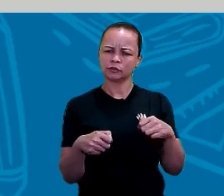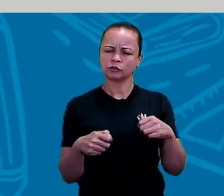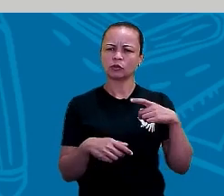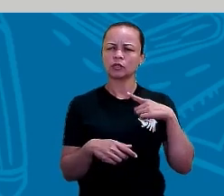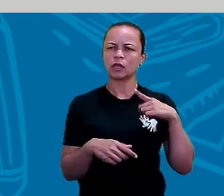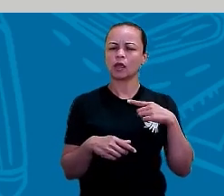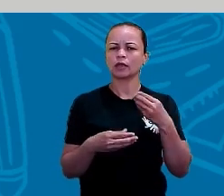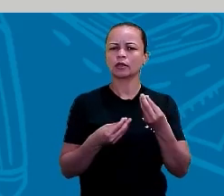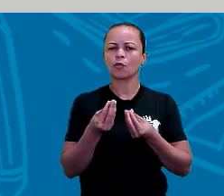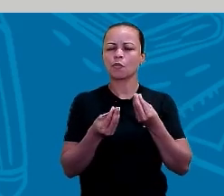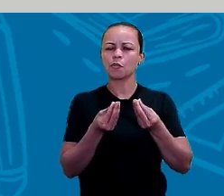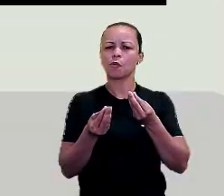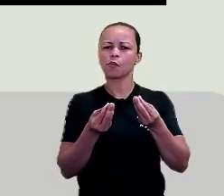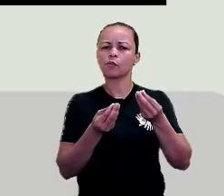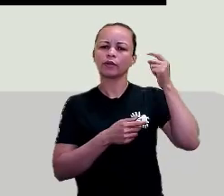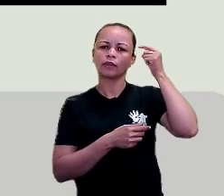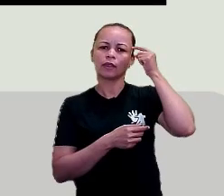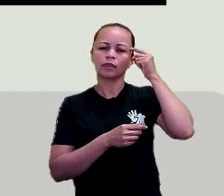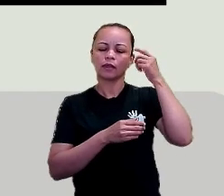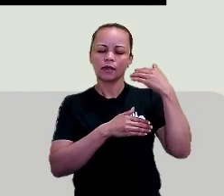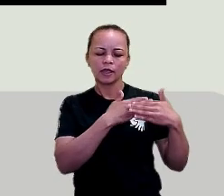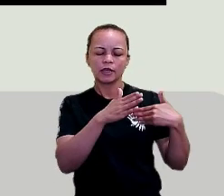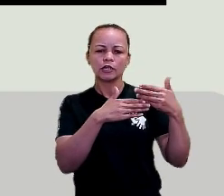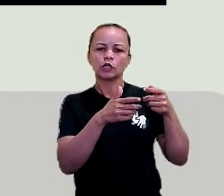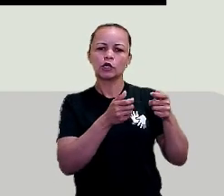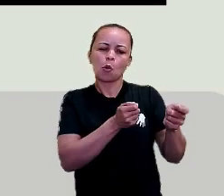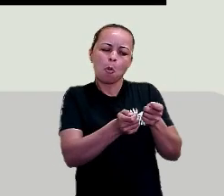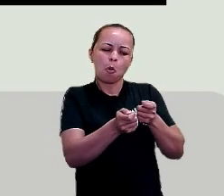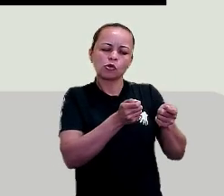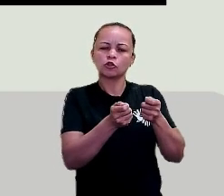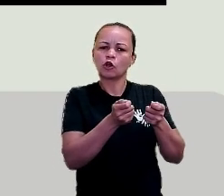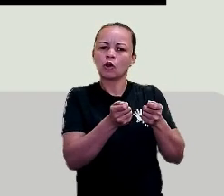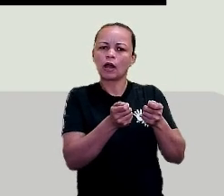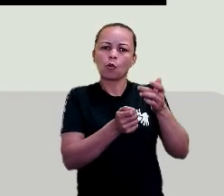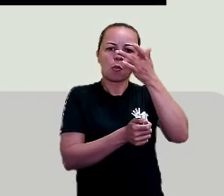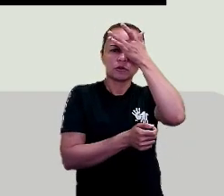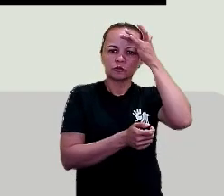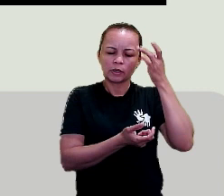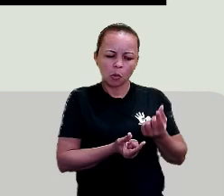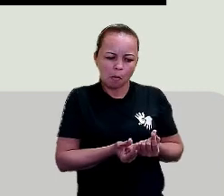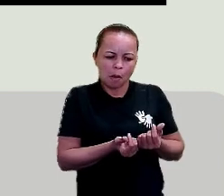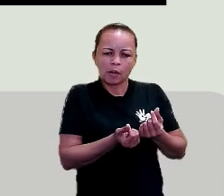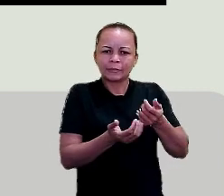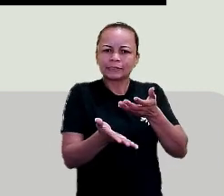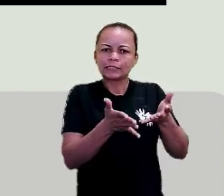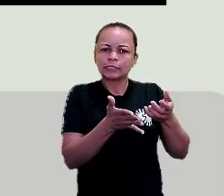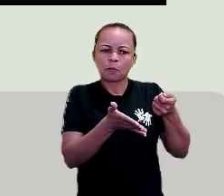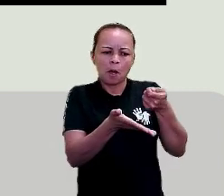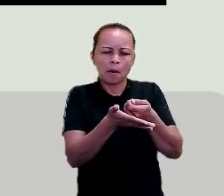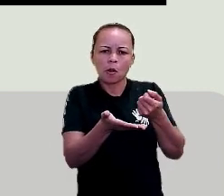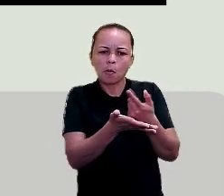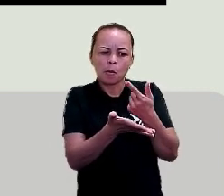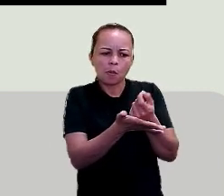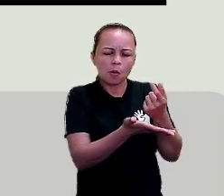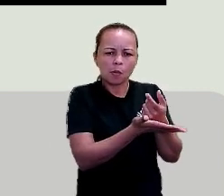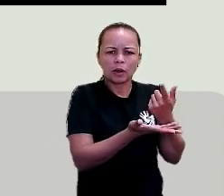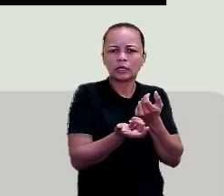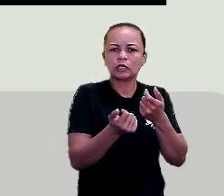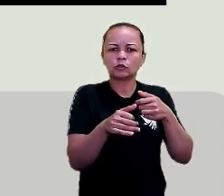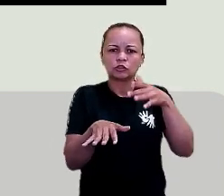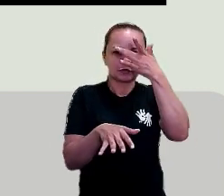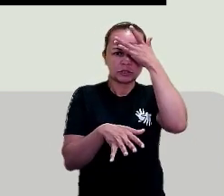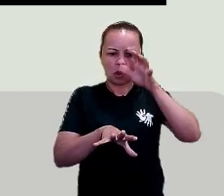buscar melhores maneiras de controlar o gasto das pessoas, porque estava todo mundo gastando muito, tudo estava ficando muito